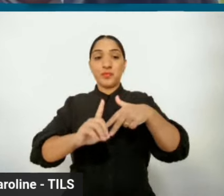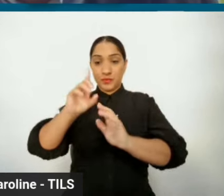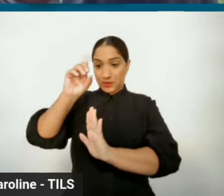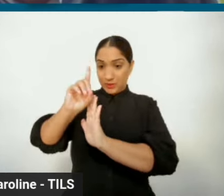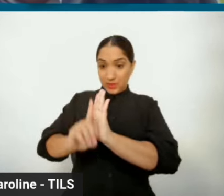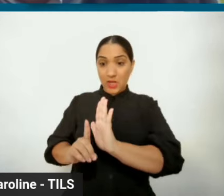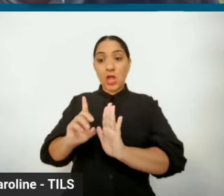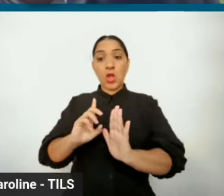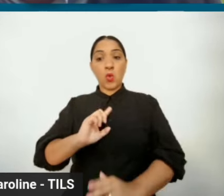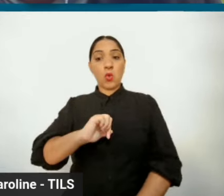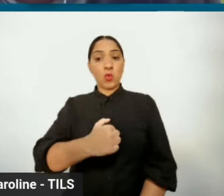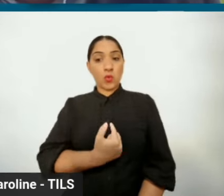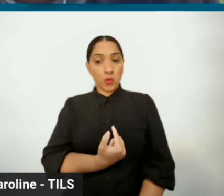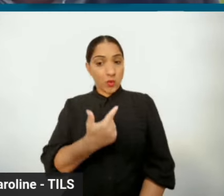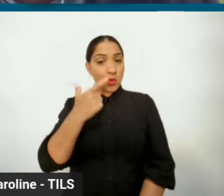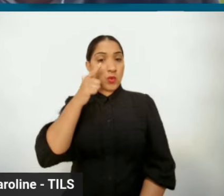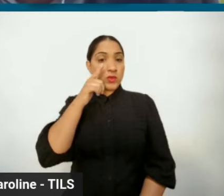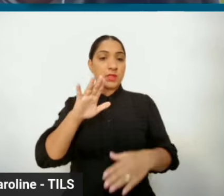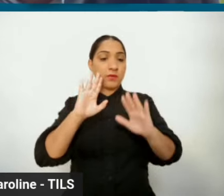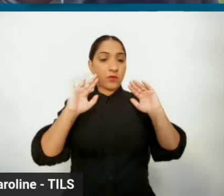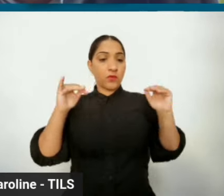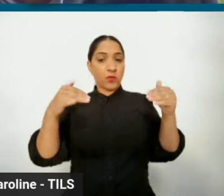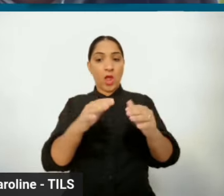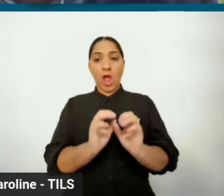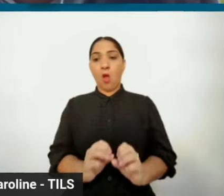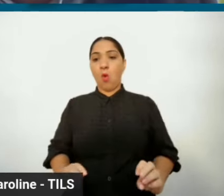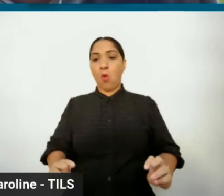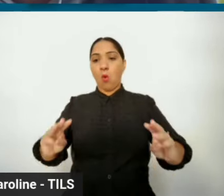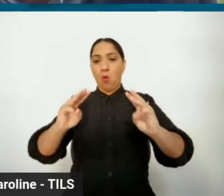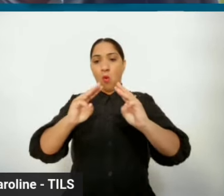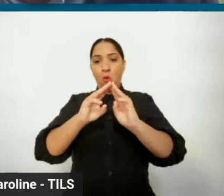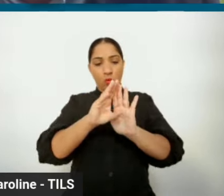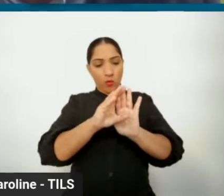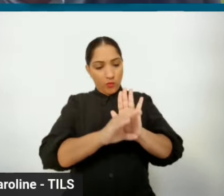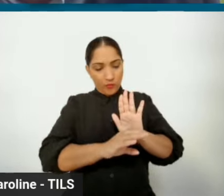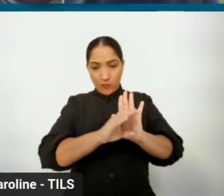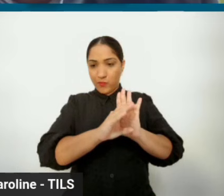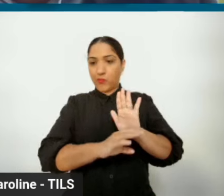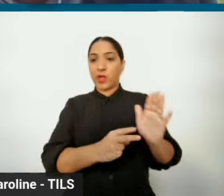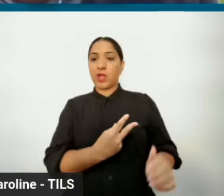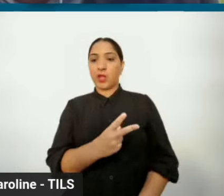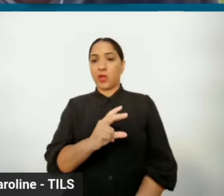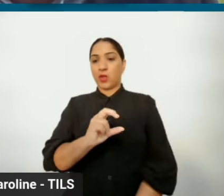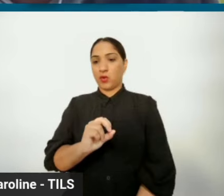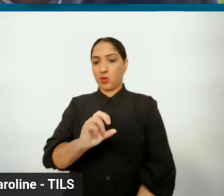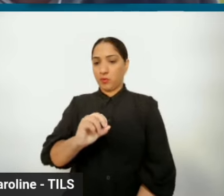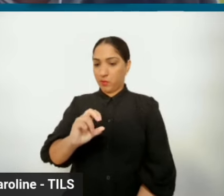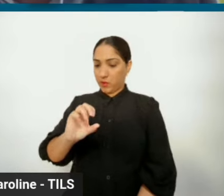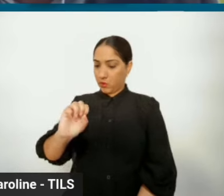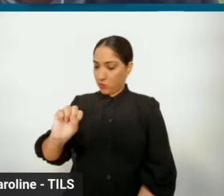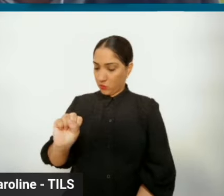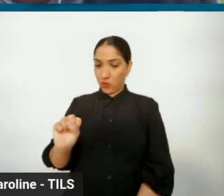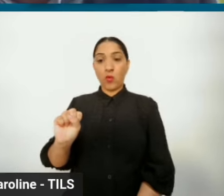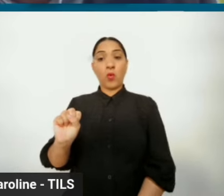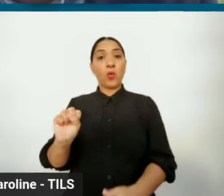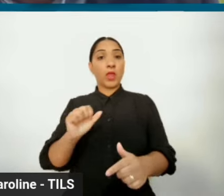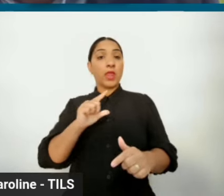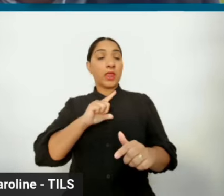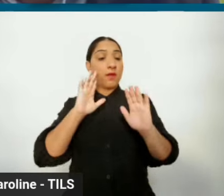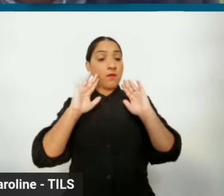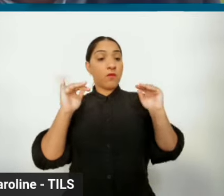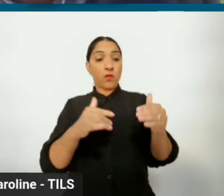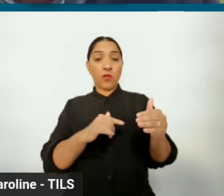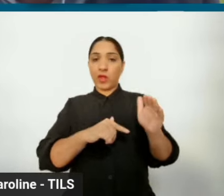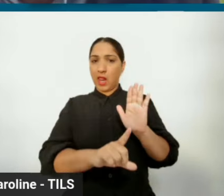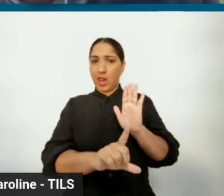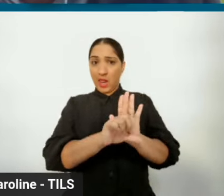Nós, que temos a Convenção da ONU, desde 2008, um status de norma constitucional, ou seja, isso quer dizer que nenhuma